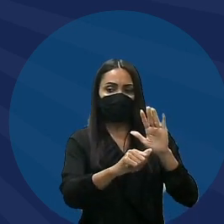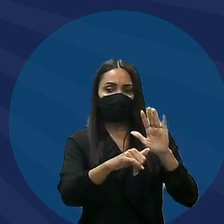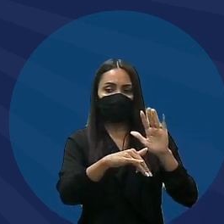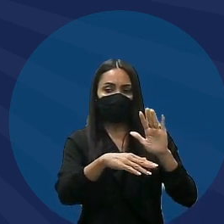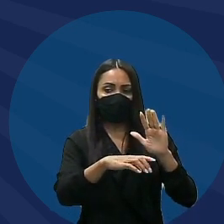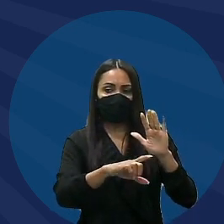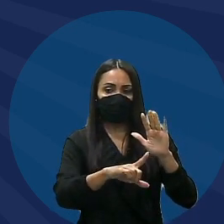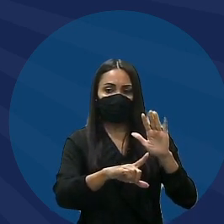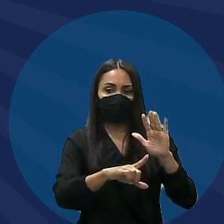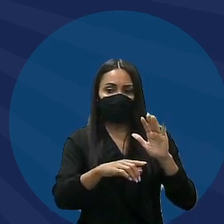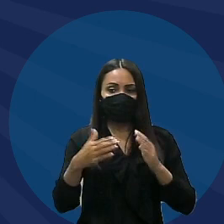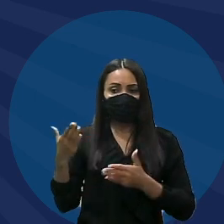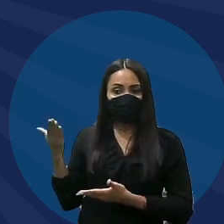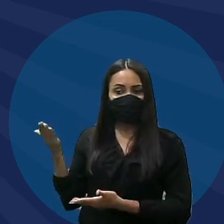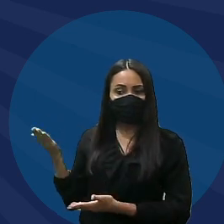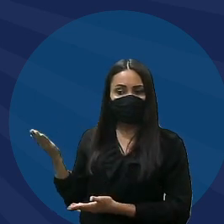Filho.